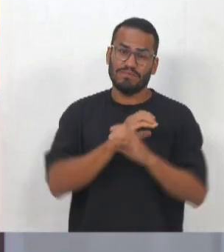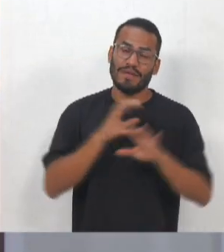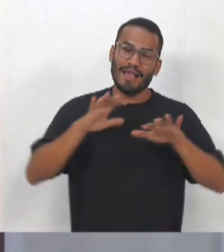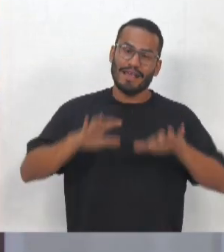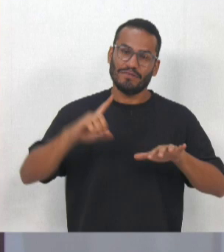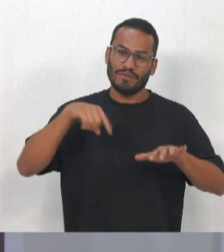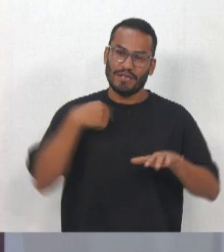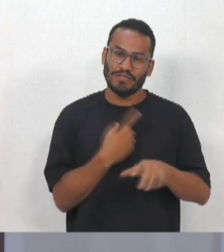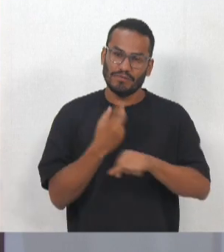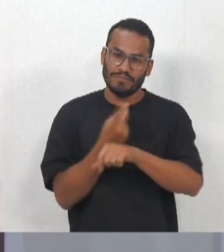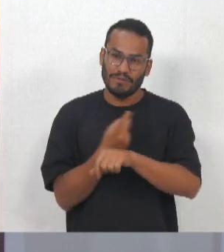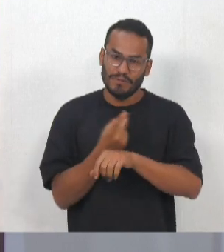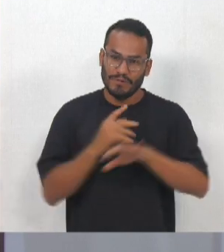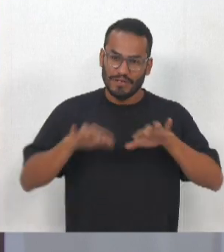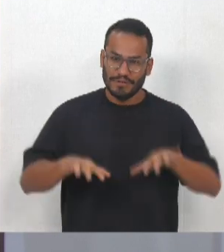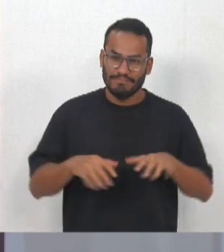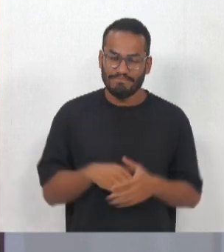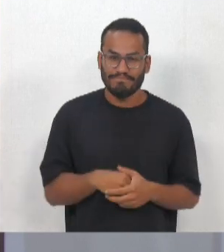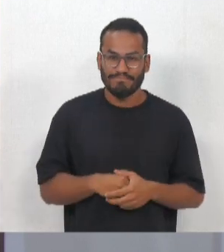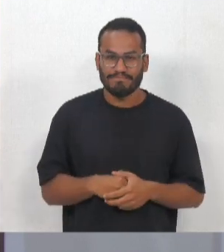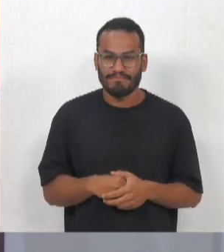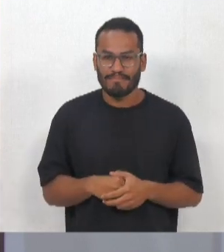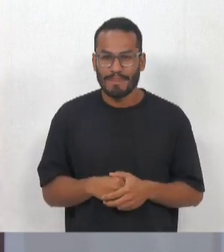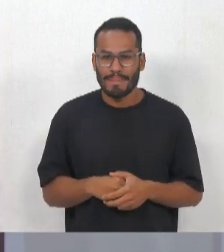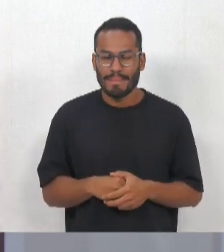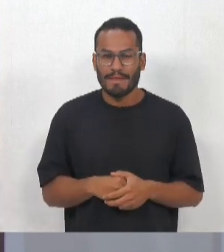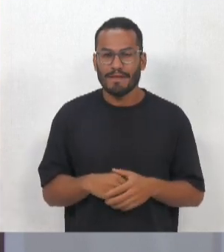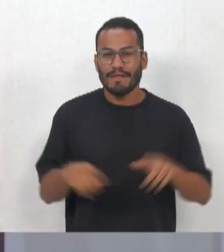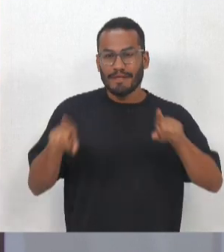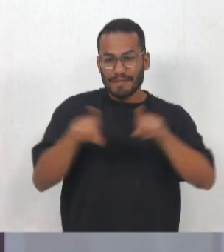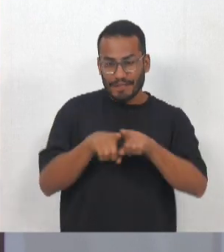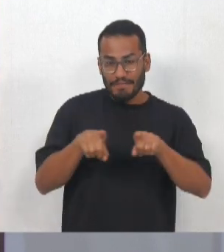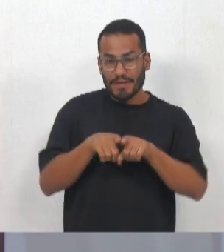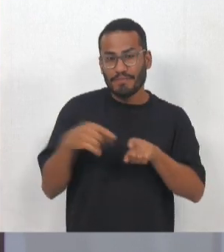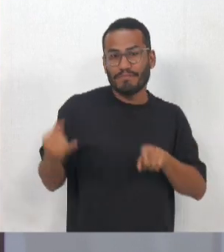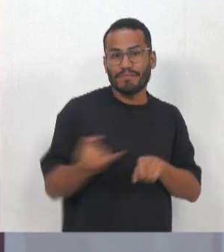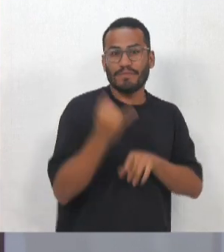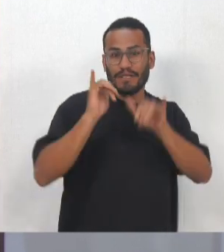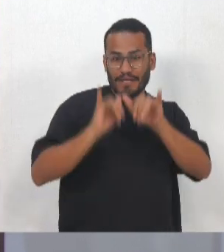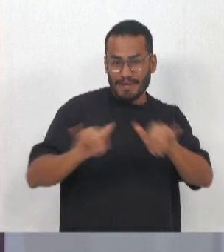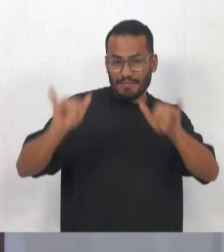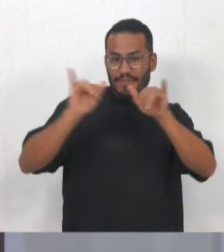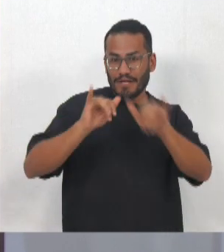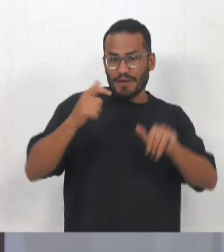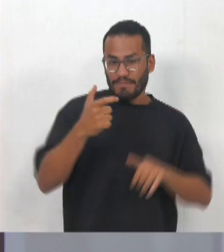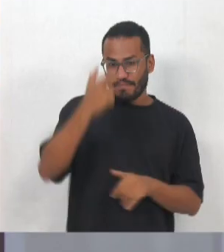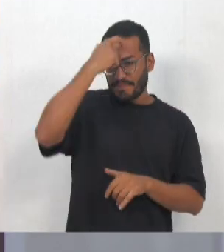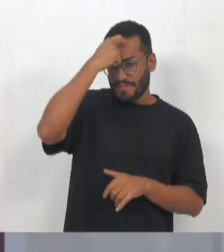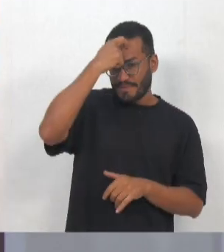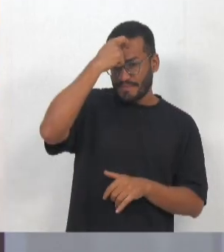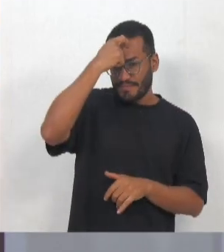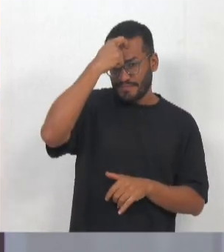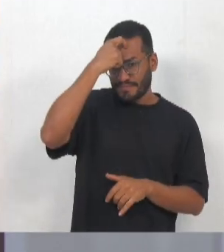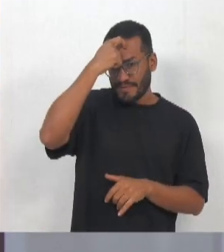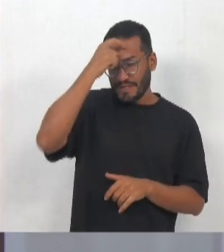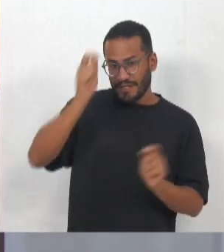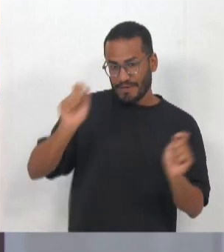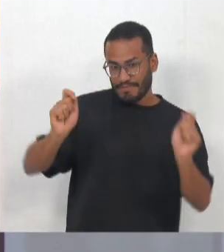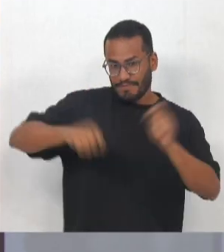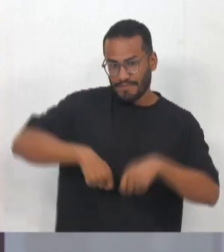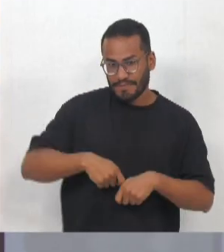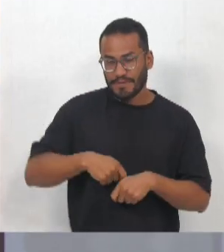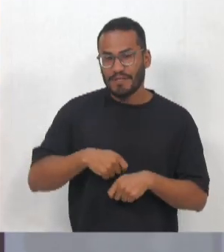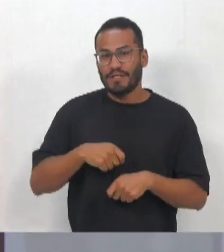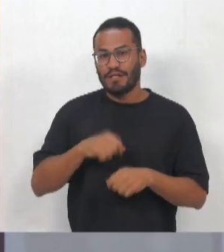que a gente busca. E também é essencial campanhas de conscientização e capacitação